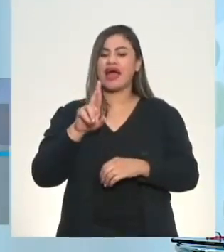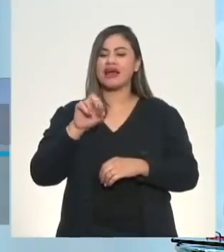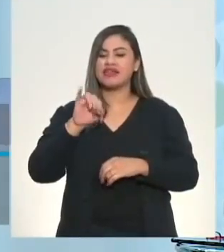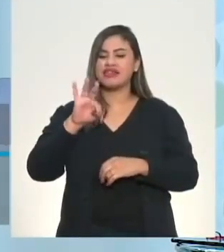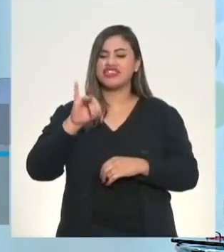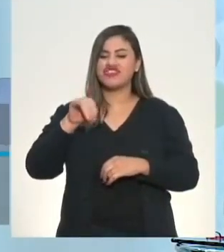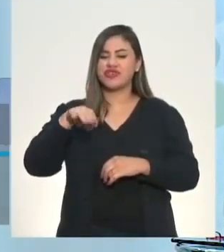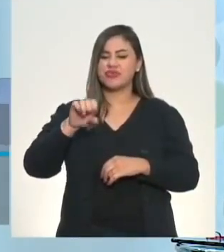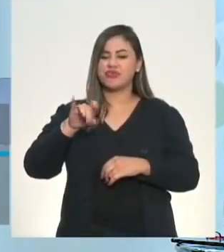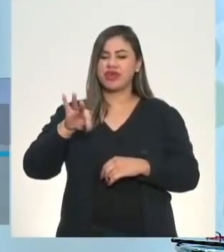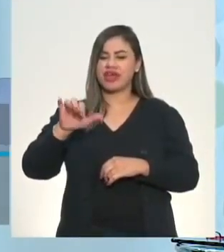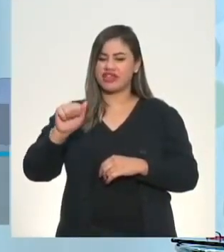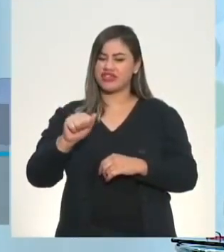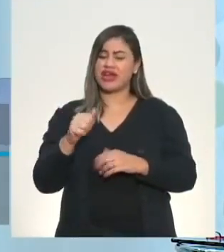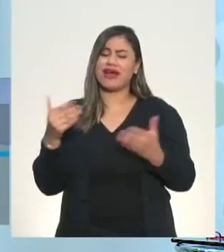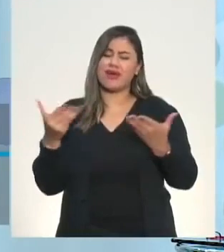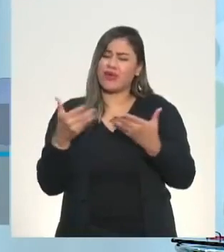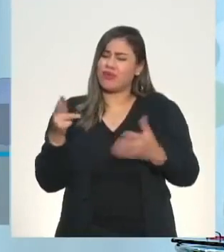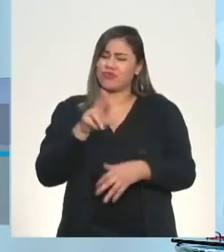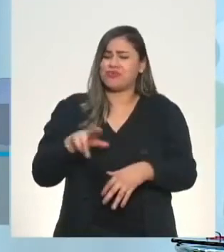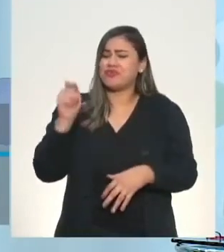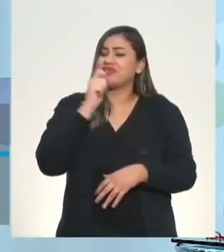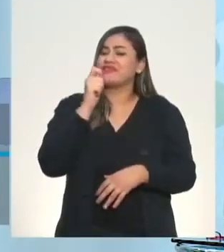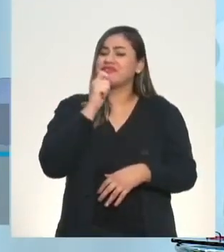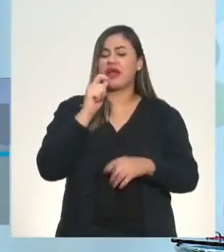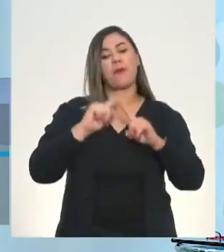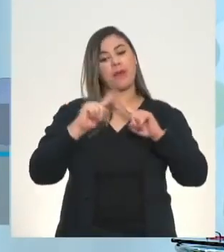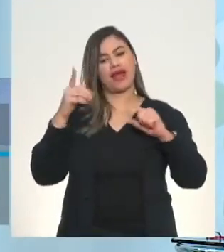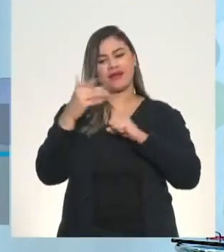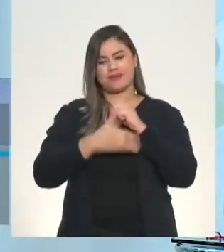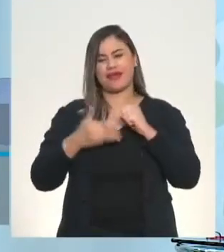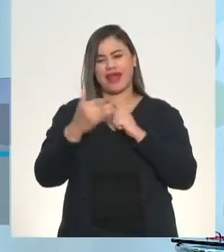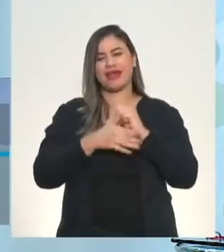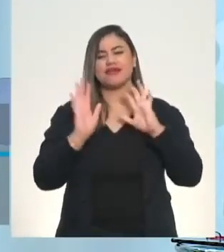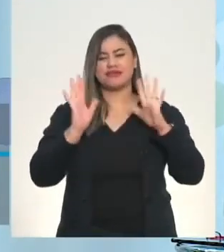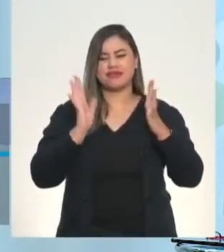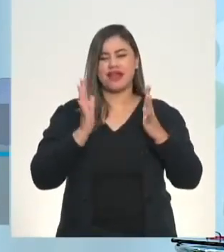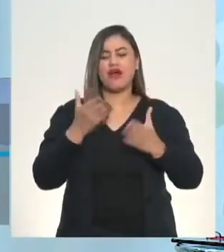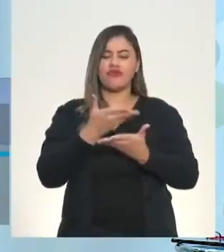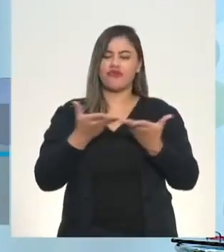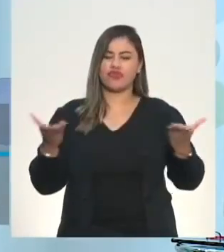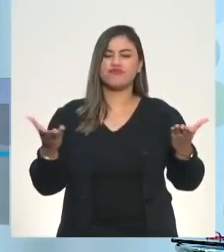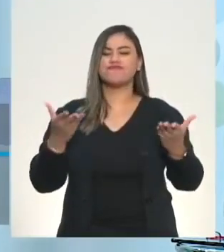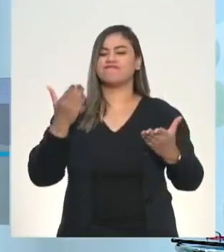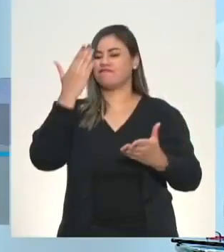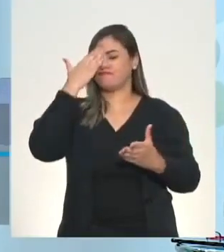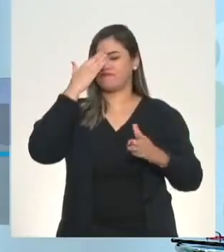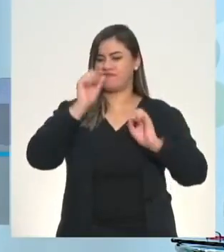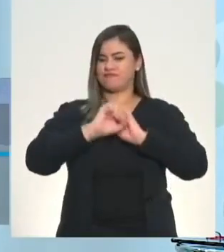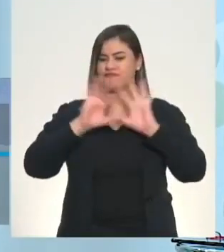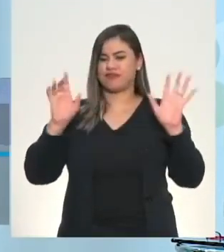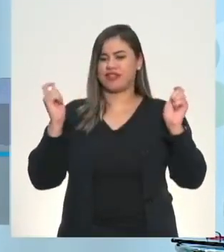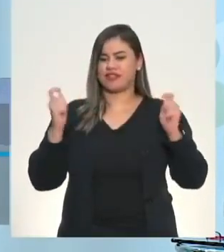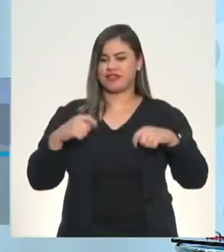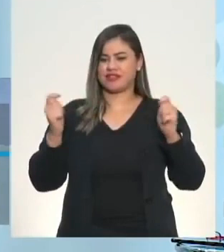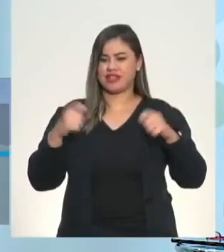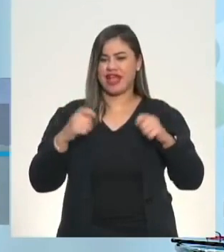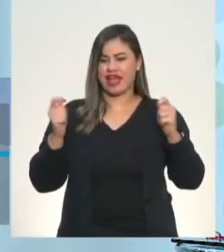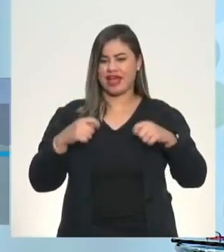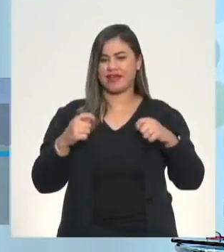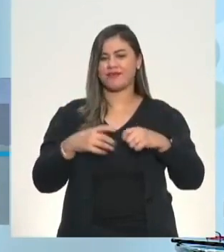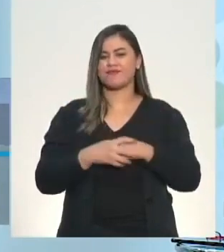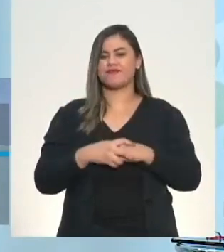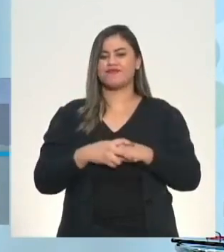ideia de progressão aritmética, mas já fundamenta, já cria os conceitos aí para o pessoal, quando chegar lá no ensino médio, trabalhar, tem a